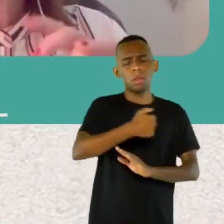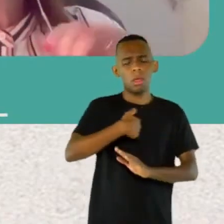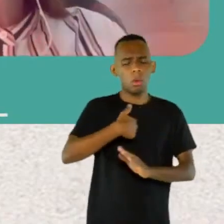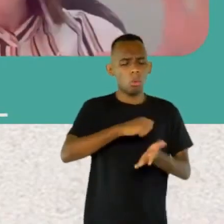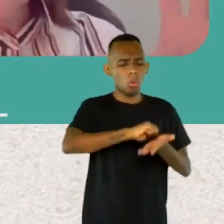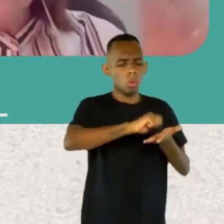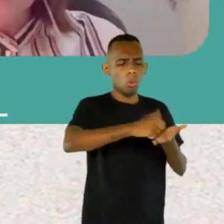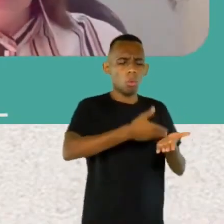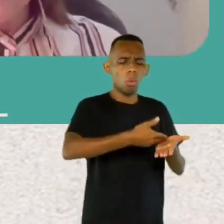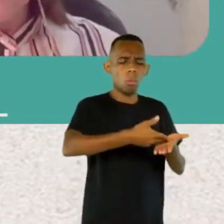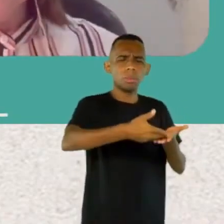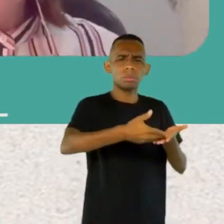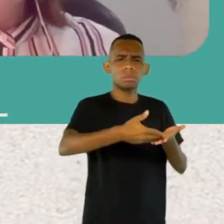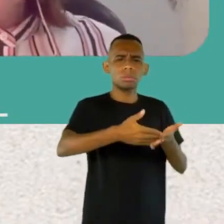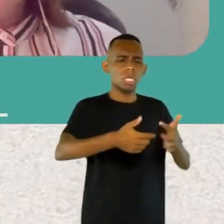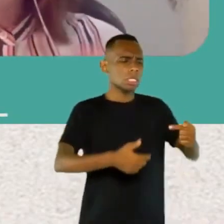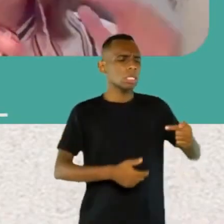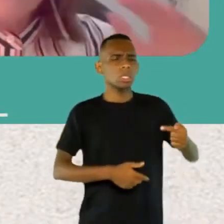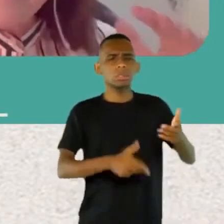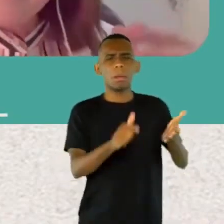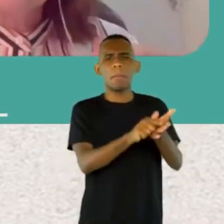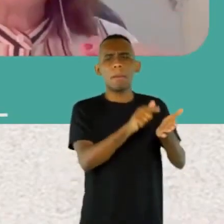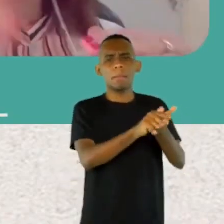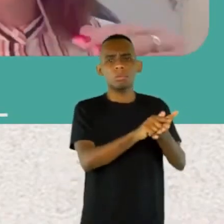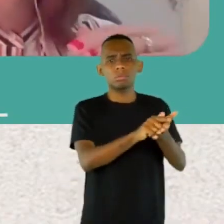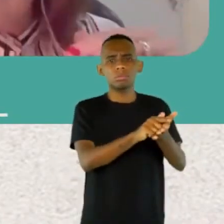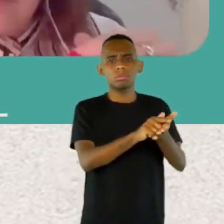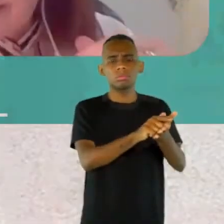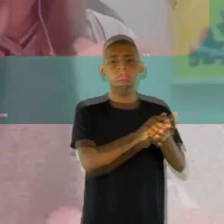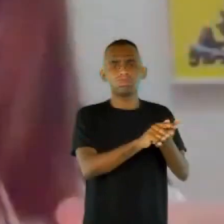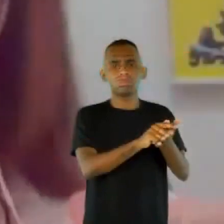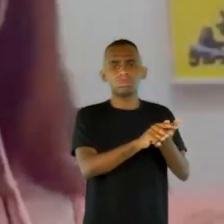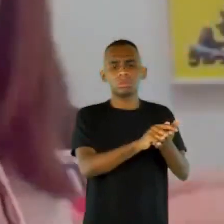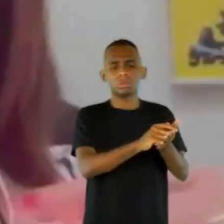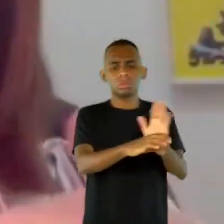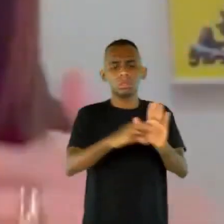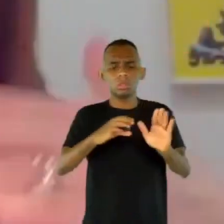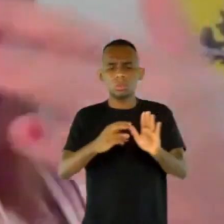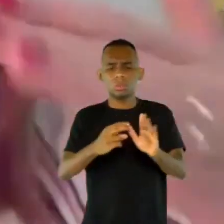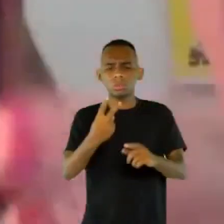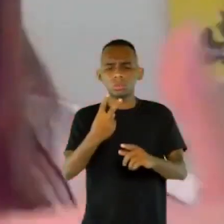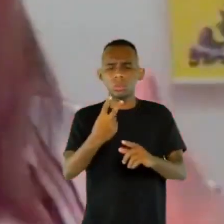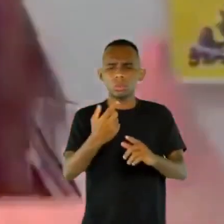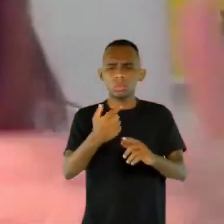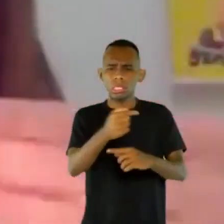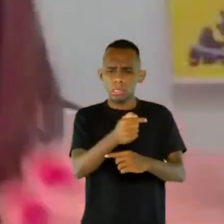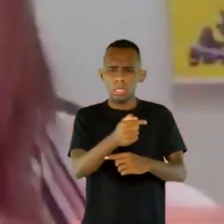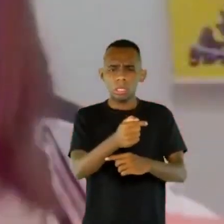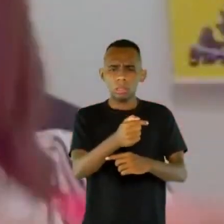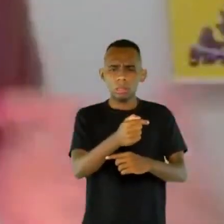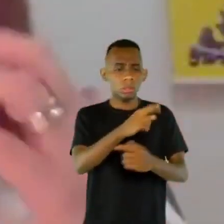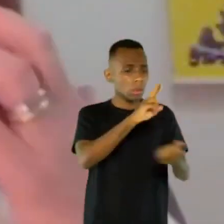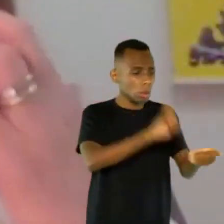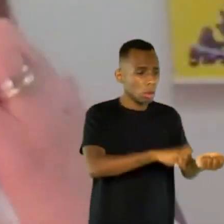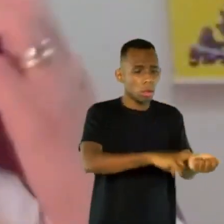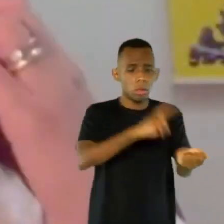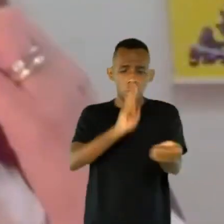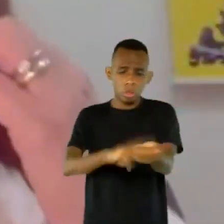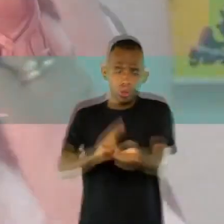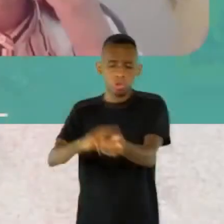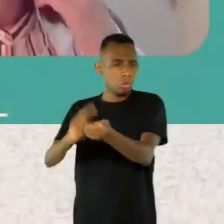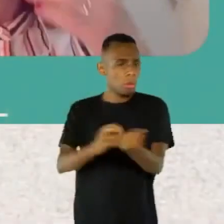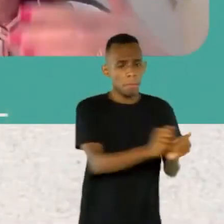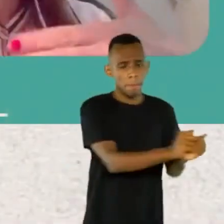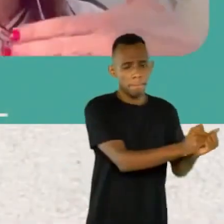exemplo, 7 páginas. E daí vai. O segundo capítulo tem 7 páginas, é como um ritmo que se impõe na narrativa.